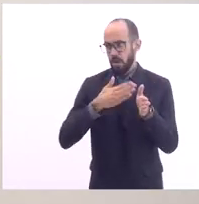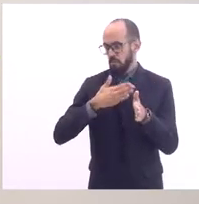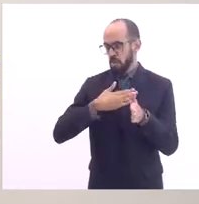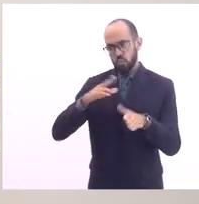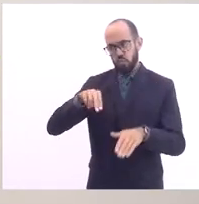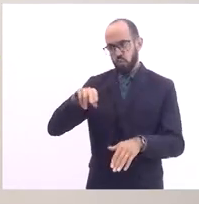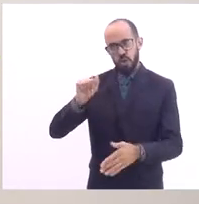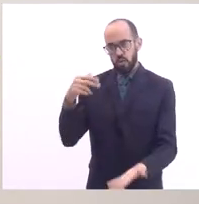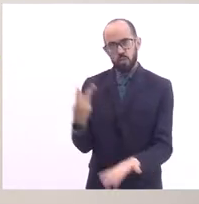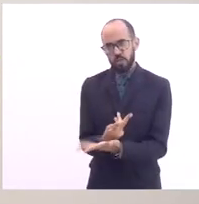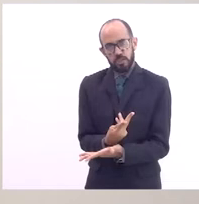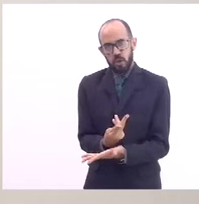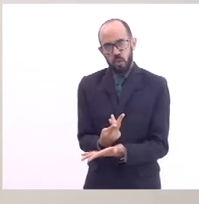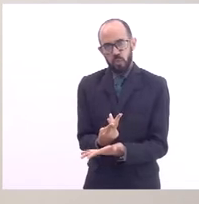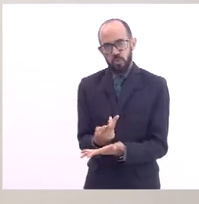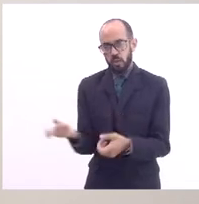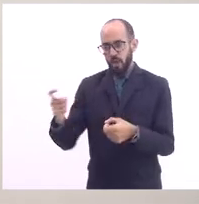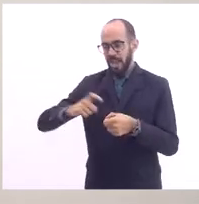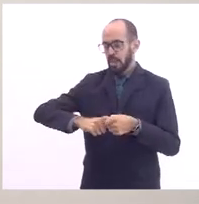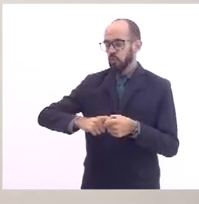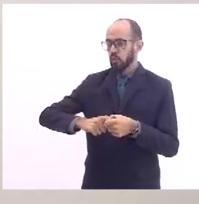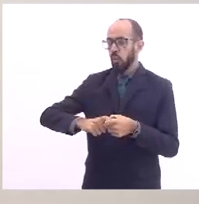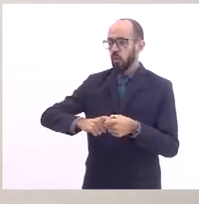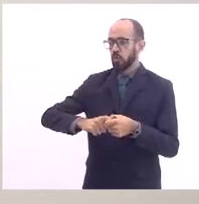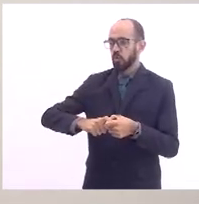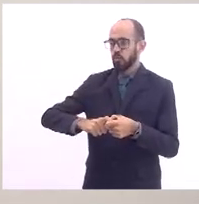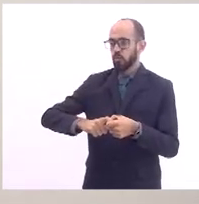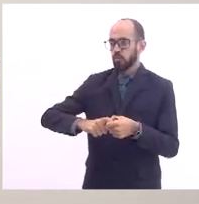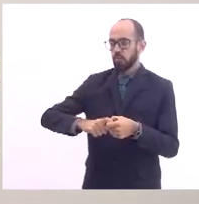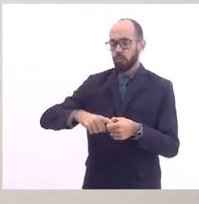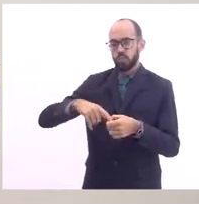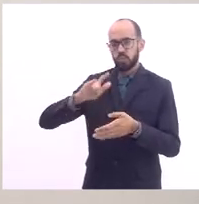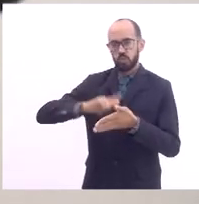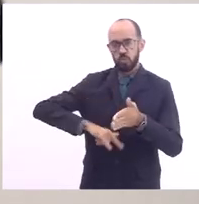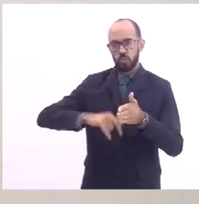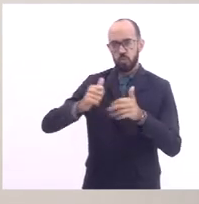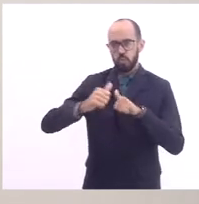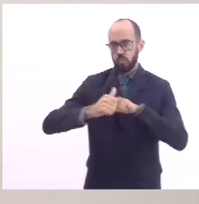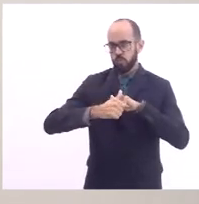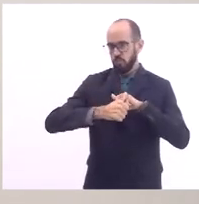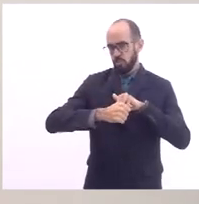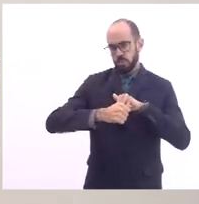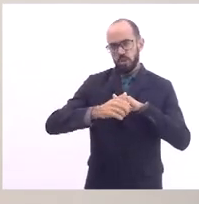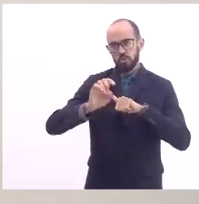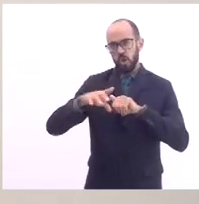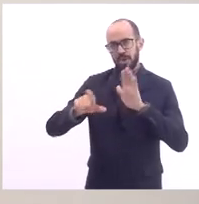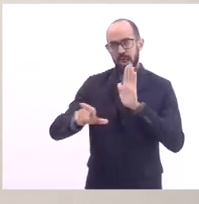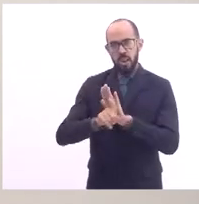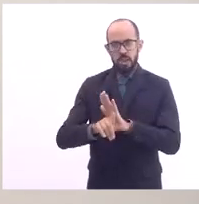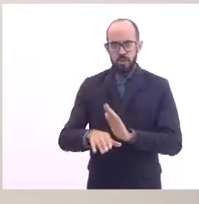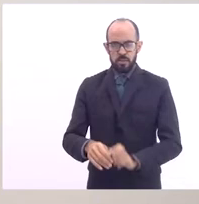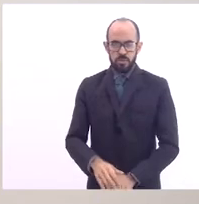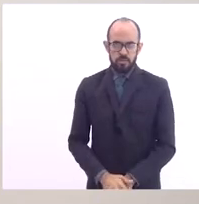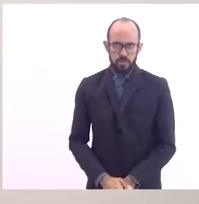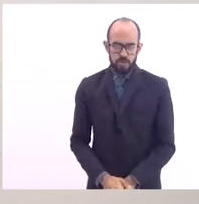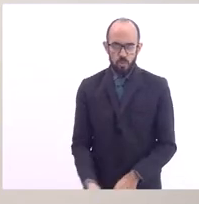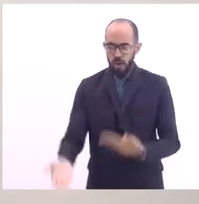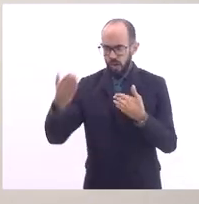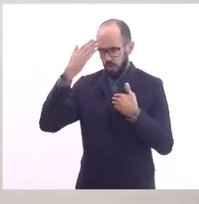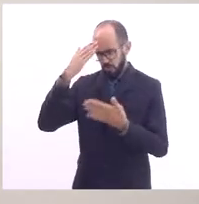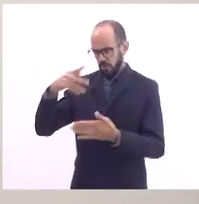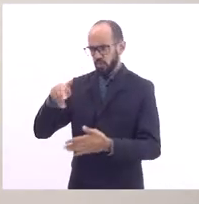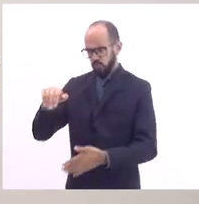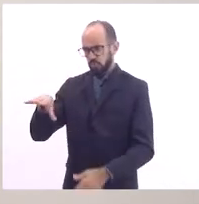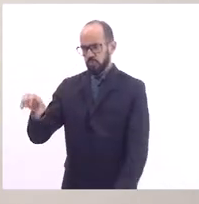sem luz e tem um retorno na sua conta? Eu nunca vi isso, só no papel. Deputado Paulo Ramos, agradeço, obrigado aí, não vou me